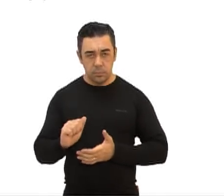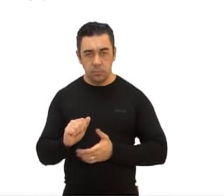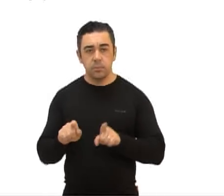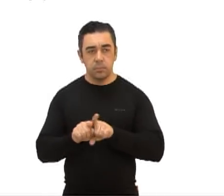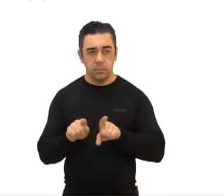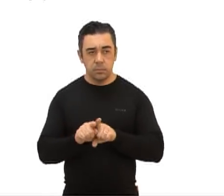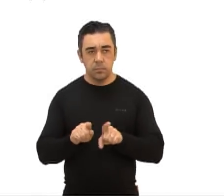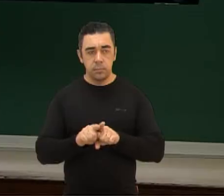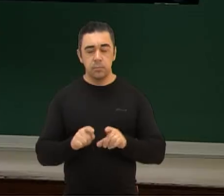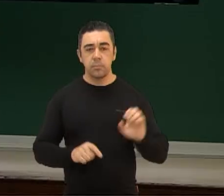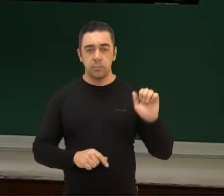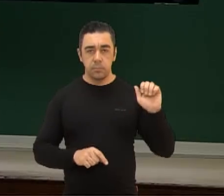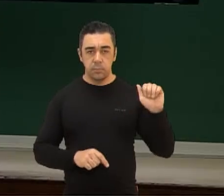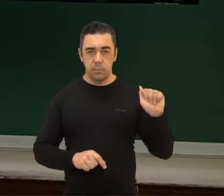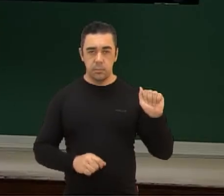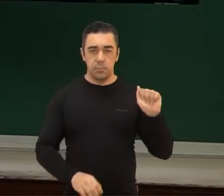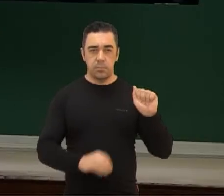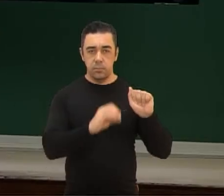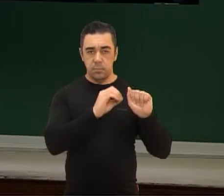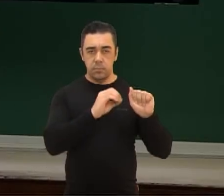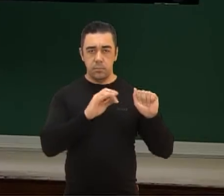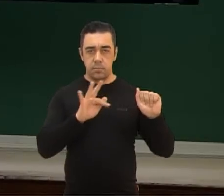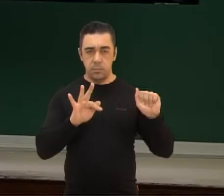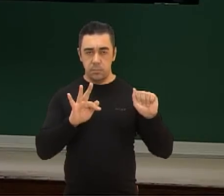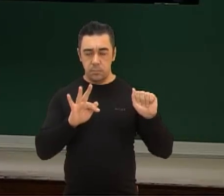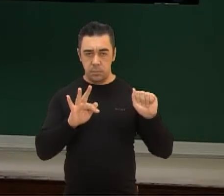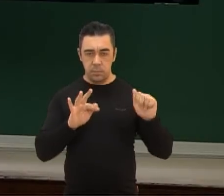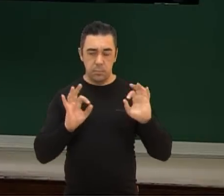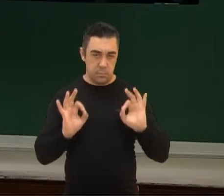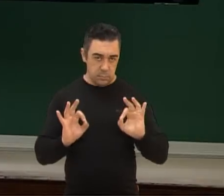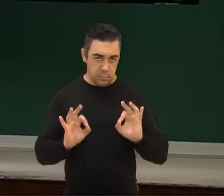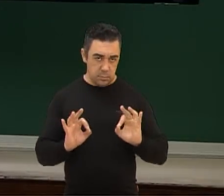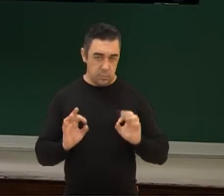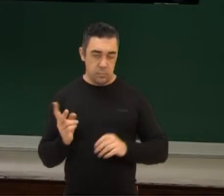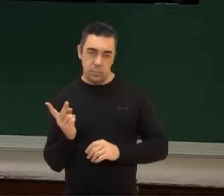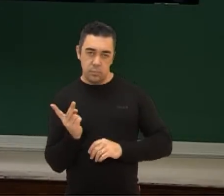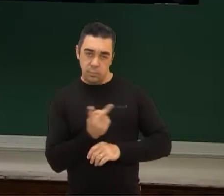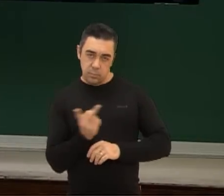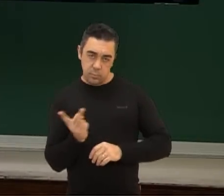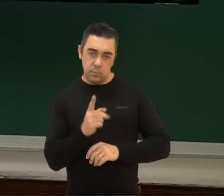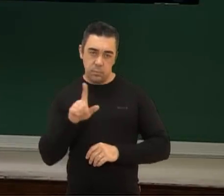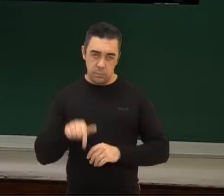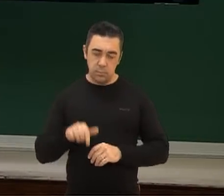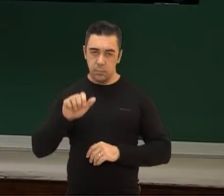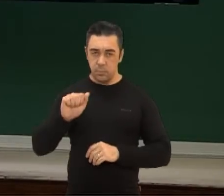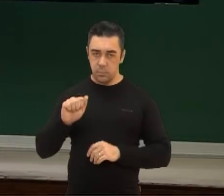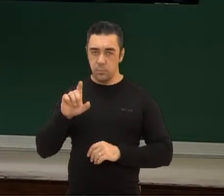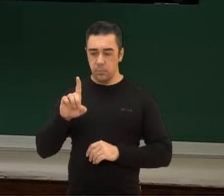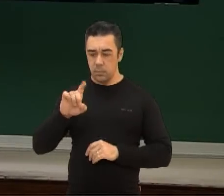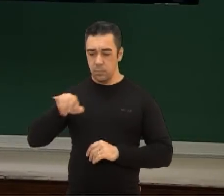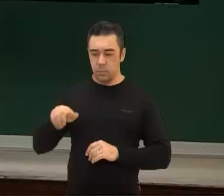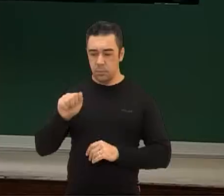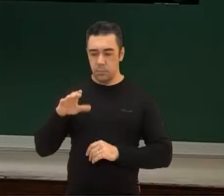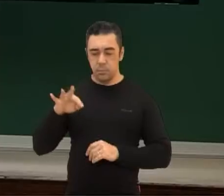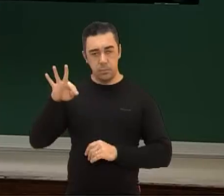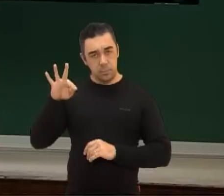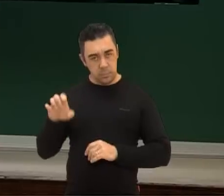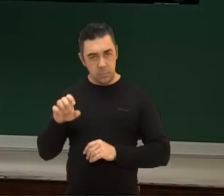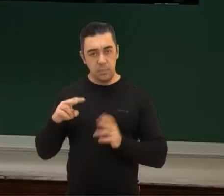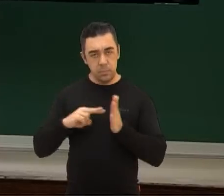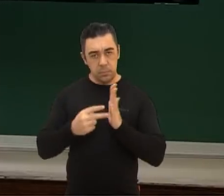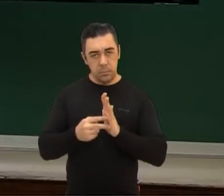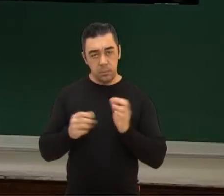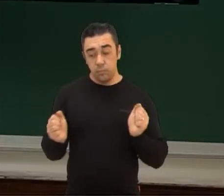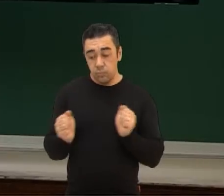BOA? Nós temos aqui o ângulo AOF. Então, são ângulos que estão ao lado